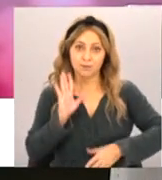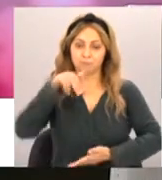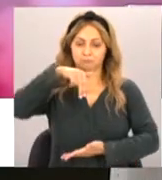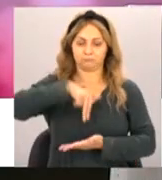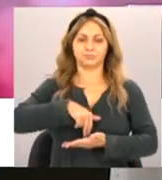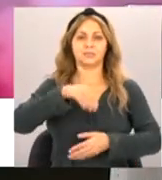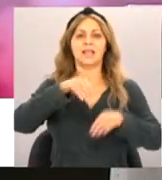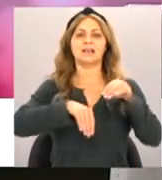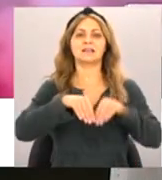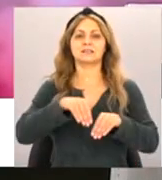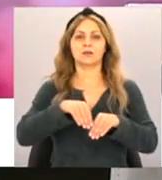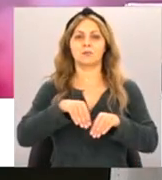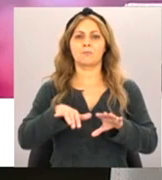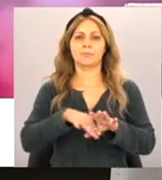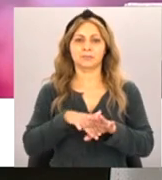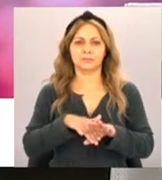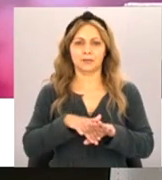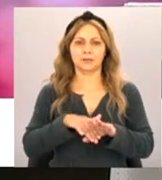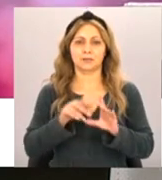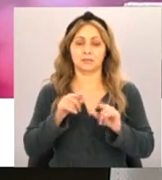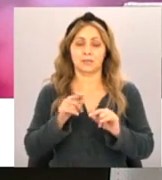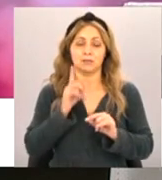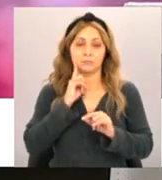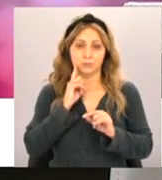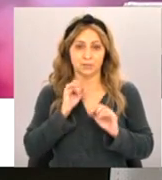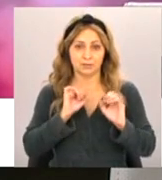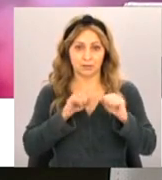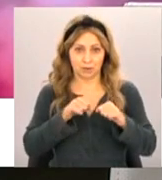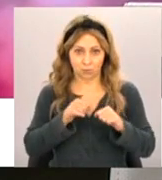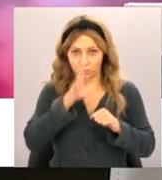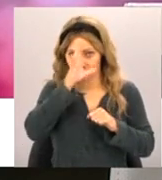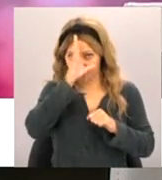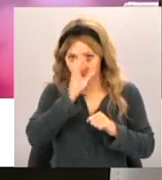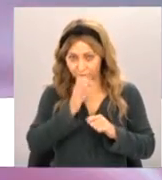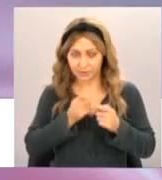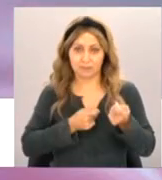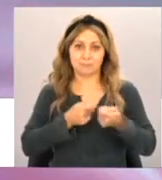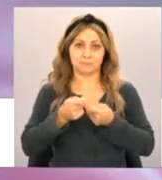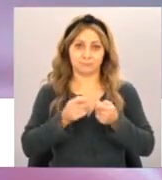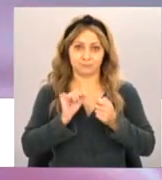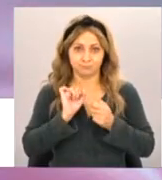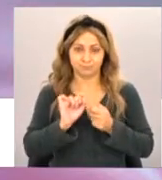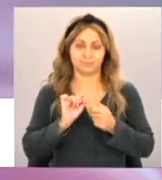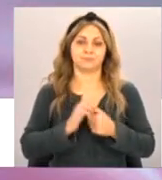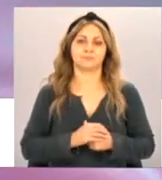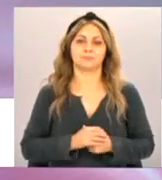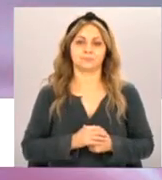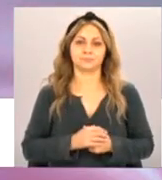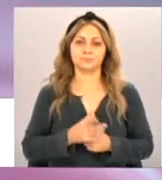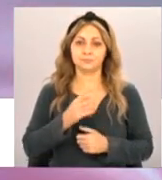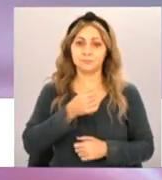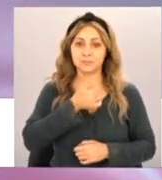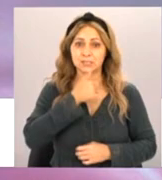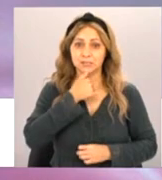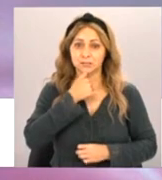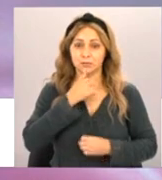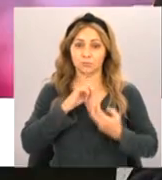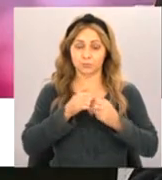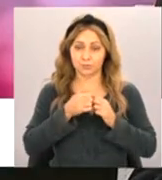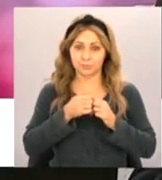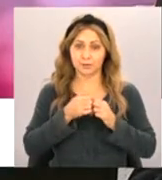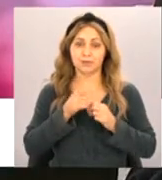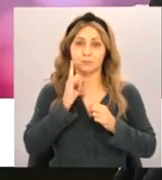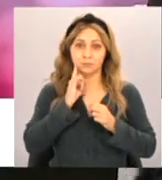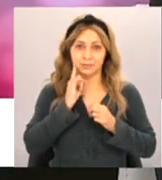com tanta vontade de um acordo de governação para o país como com determinação para resolver os problemas fundamentais